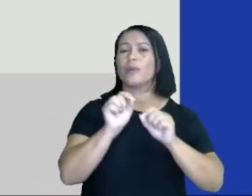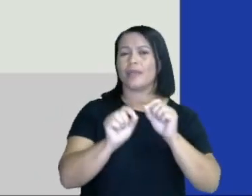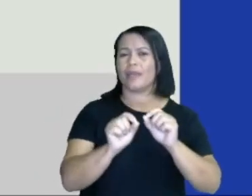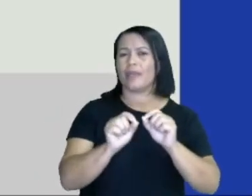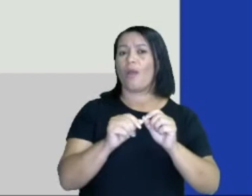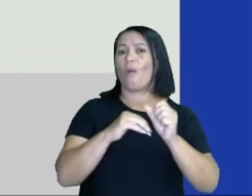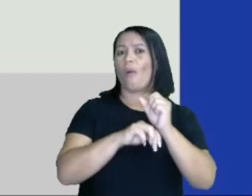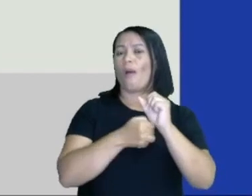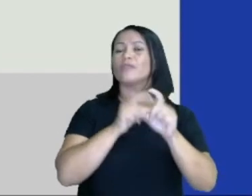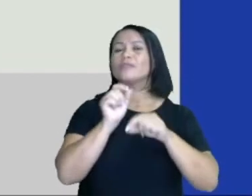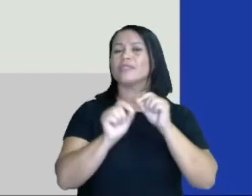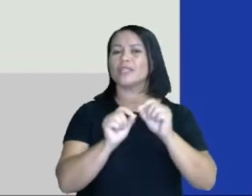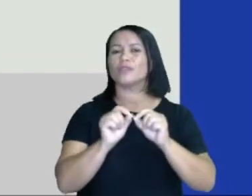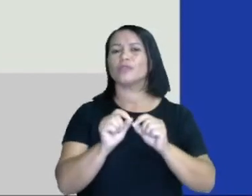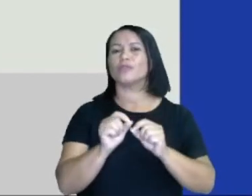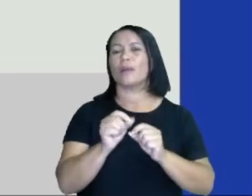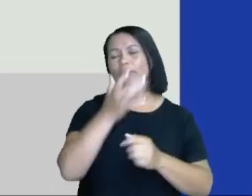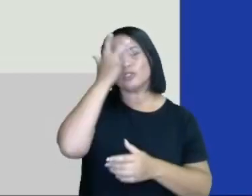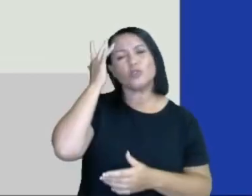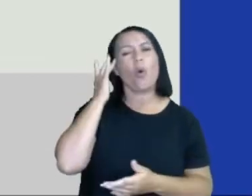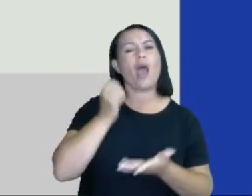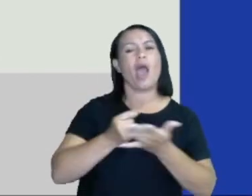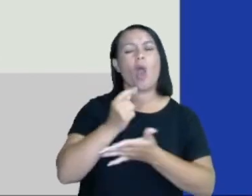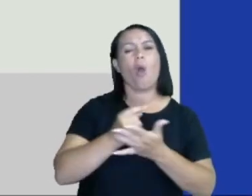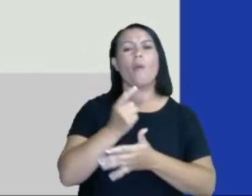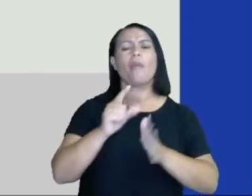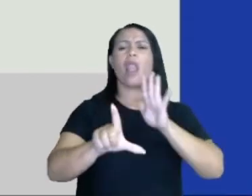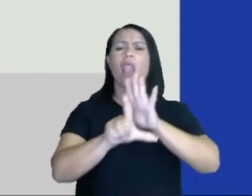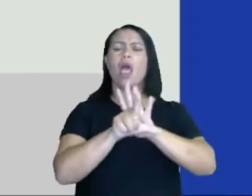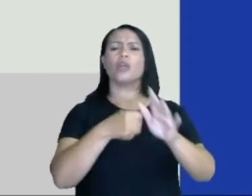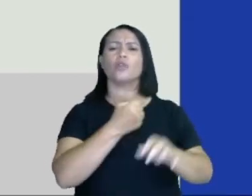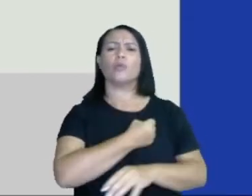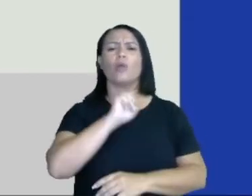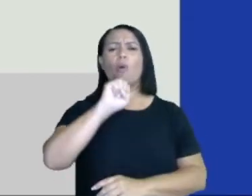Aí, lembram da abertura? Lei número